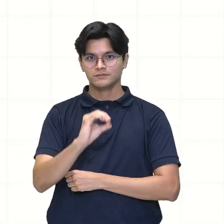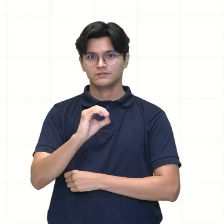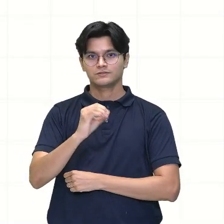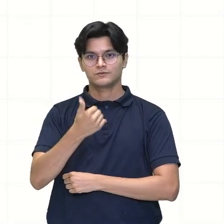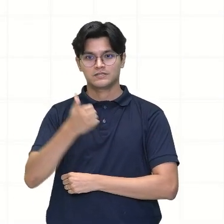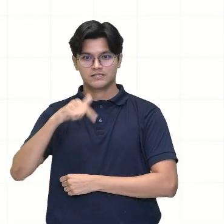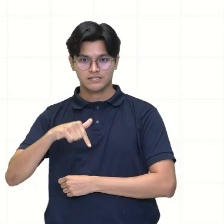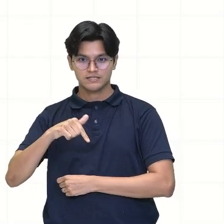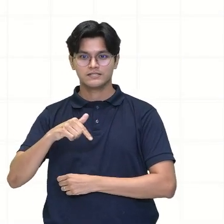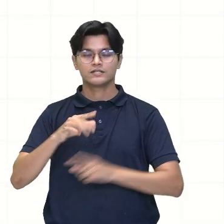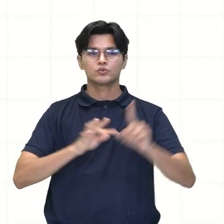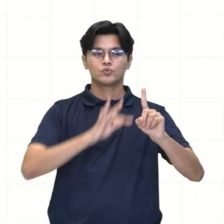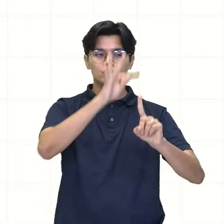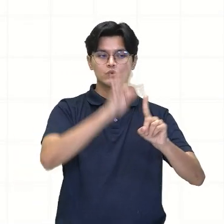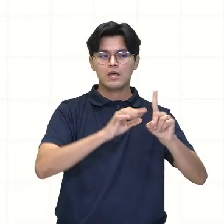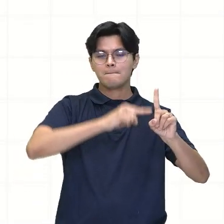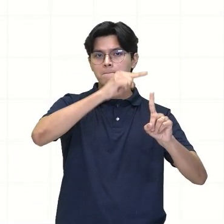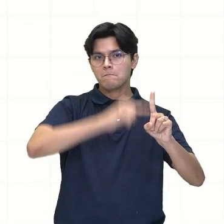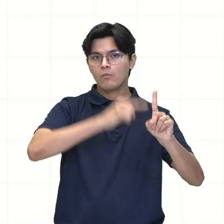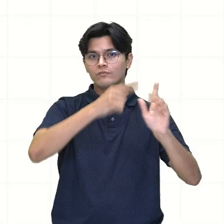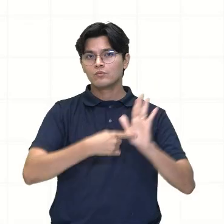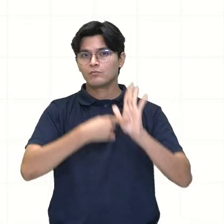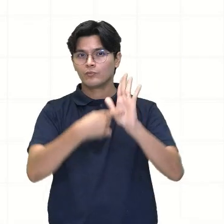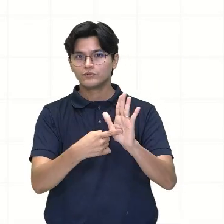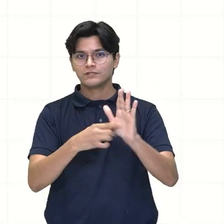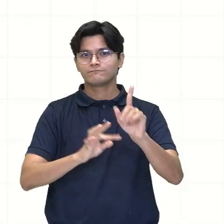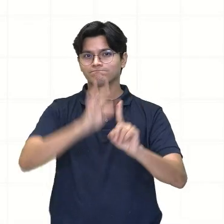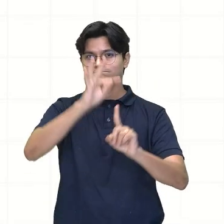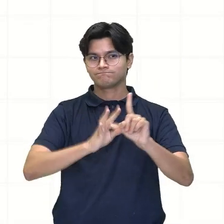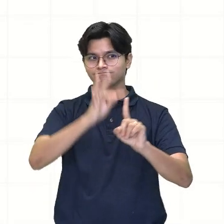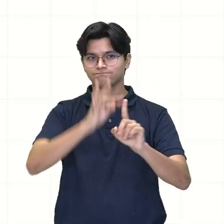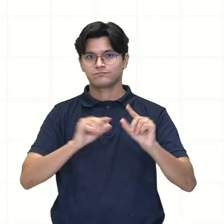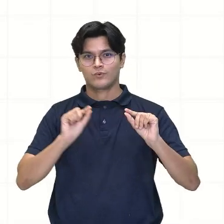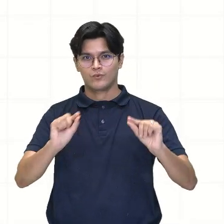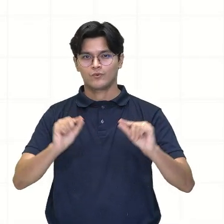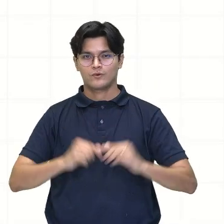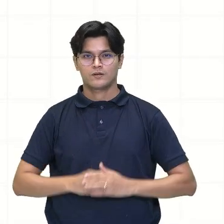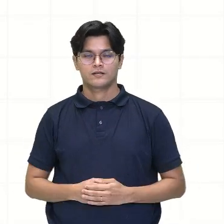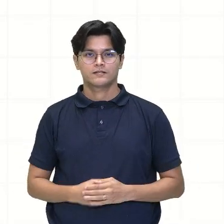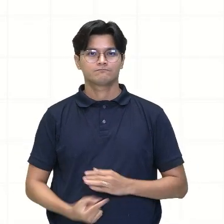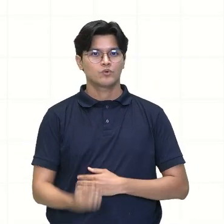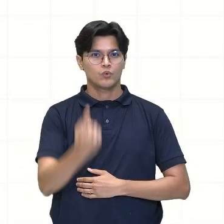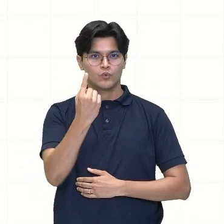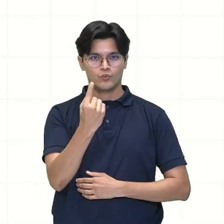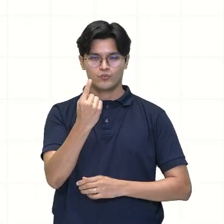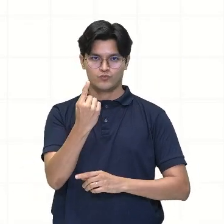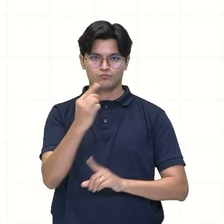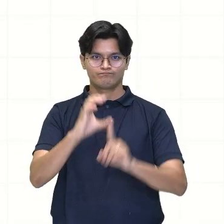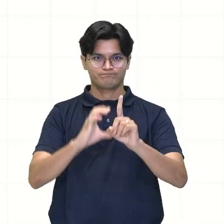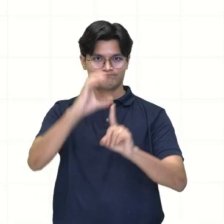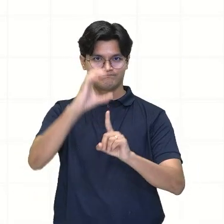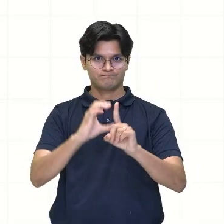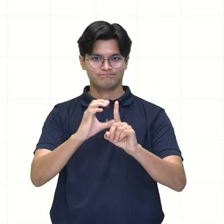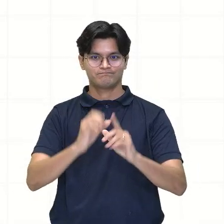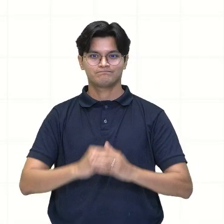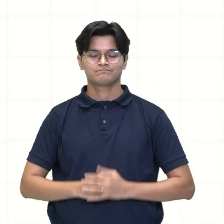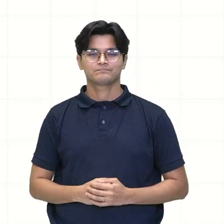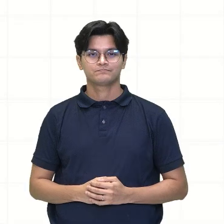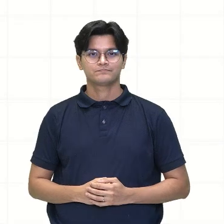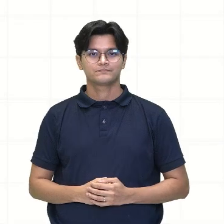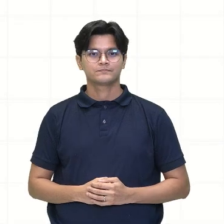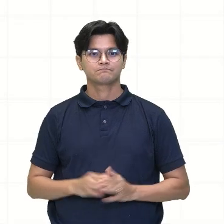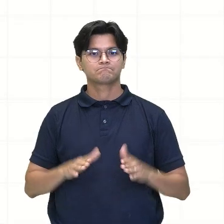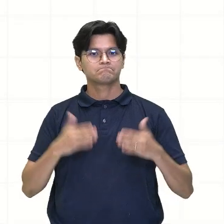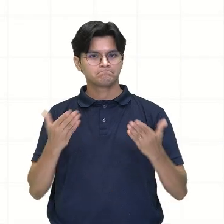Urupema, Santa Catarina, indicava a temperatura de 1 grau Celsius. Olha aí, já